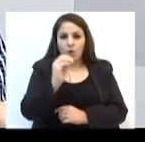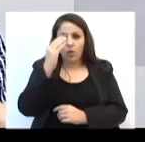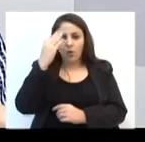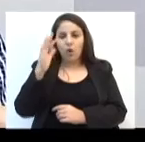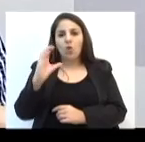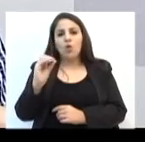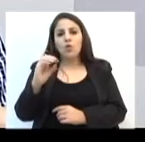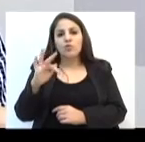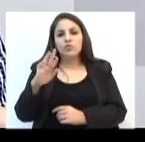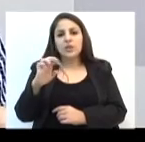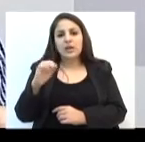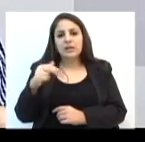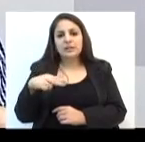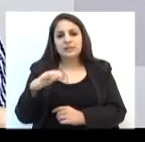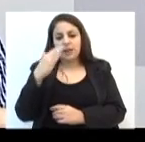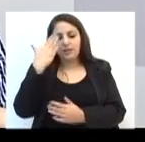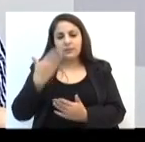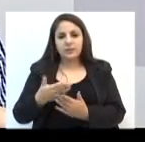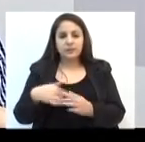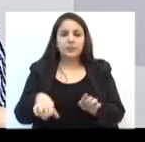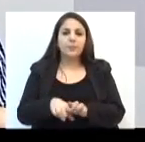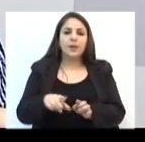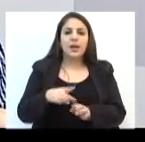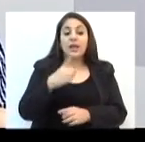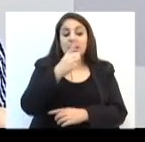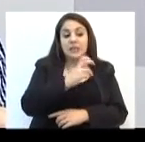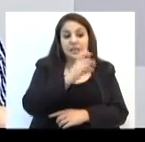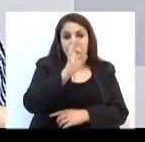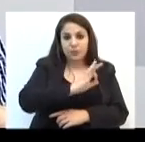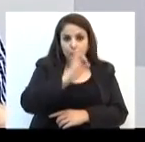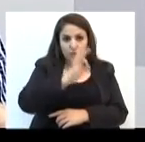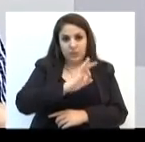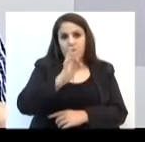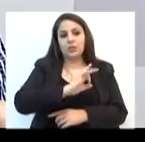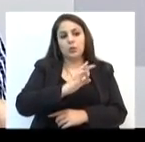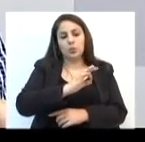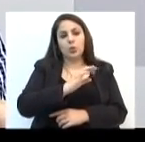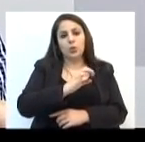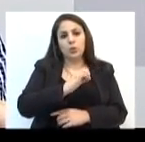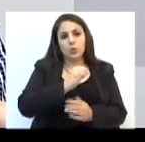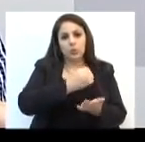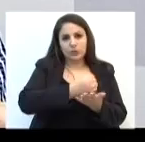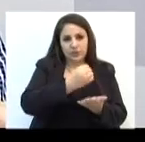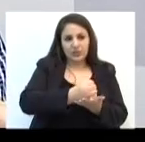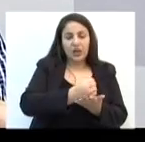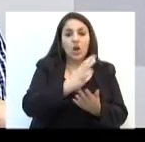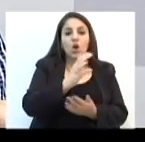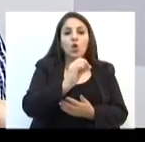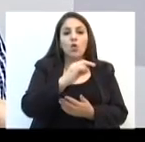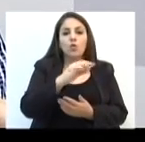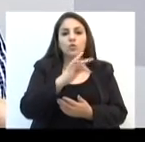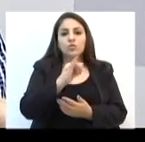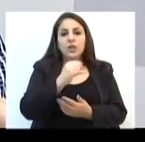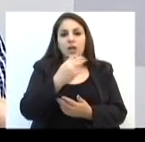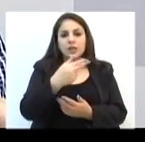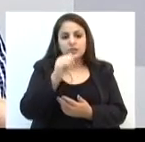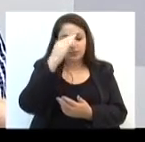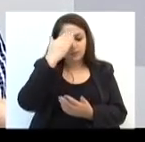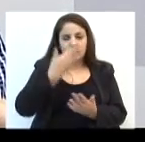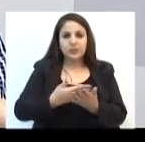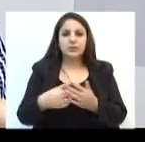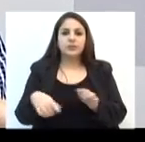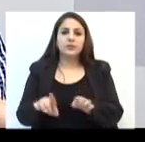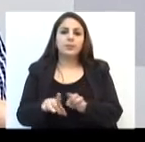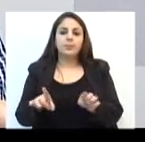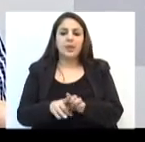de um projeto de lei que está na Câmara de Vereadores, aproximadamente 15% dos cargos de confiança. É bom ressaltar